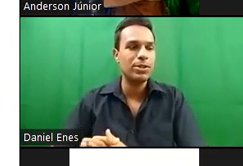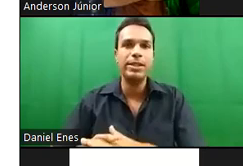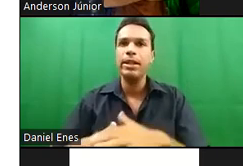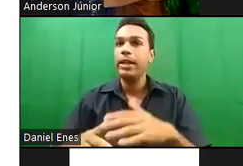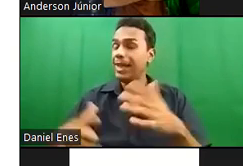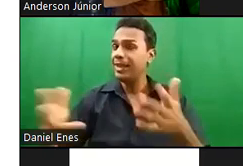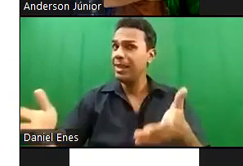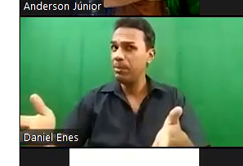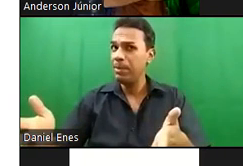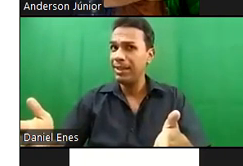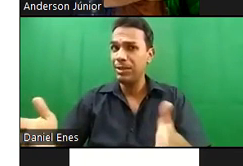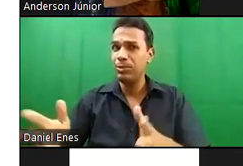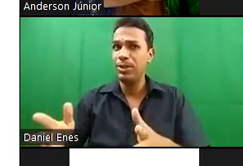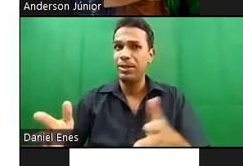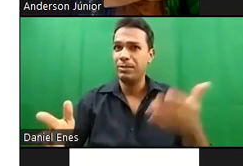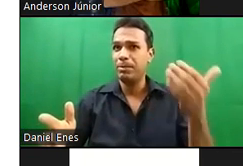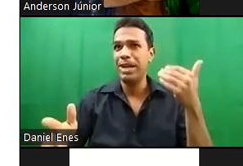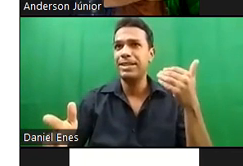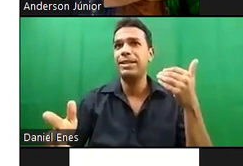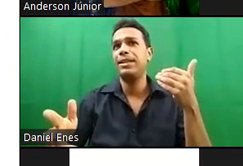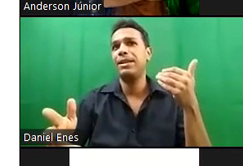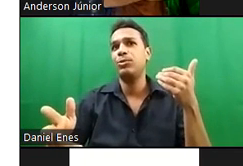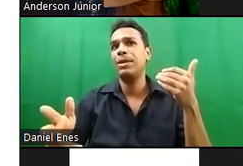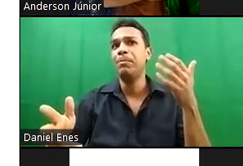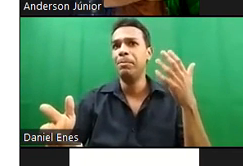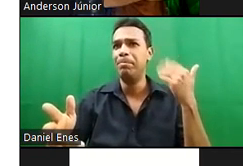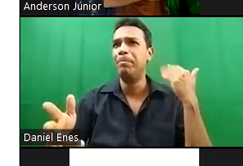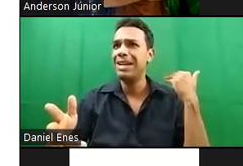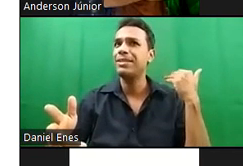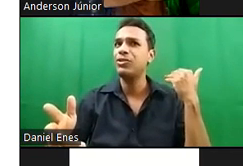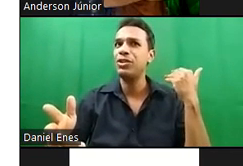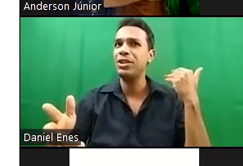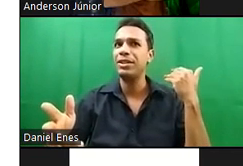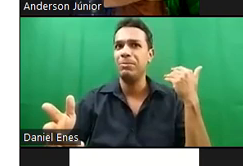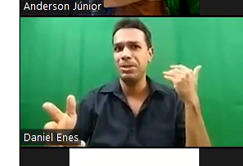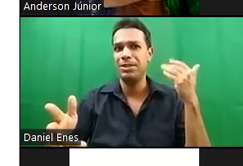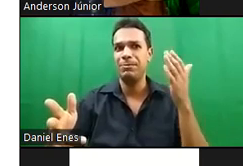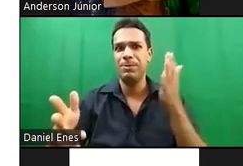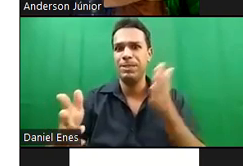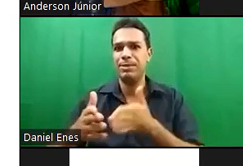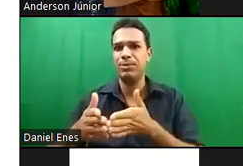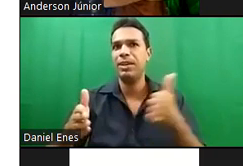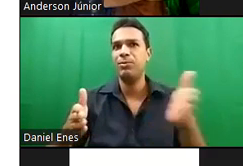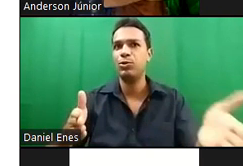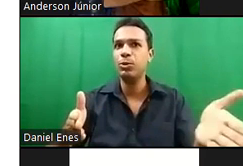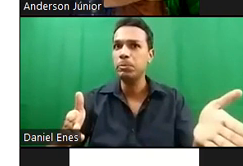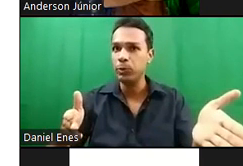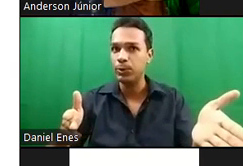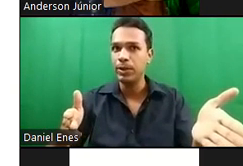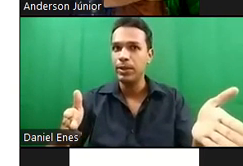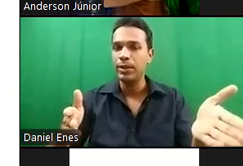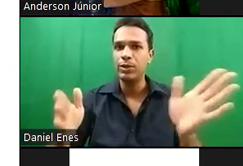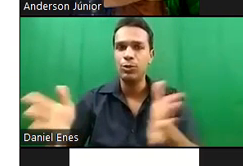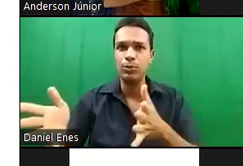pessoas e até na própria literatura, pega-se literatura mais antiga, você via-se o termo surdo e